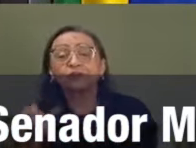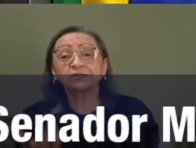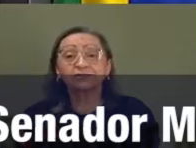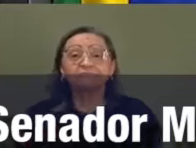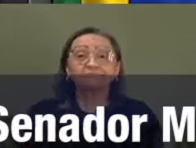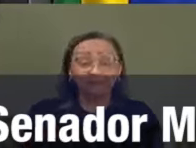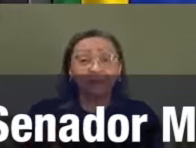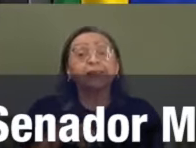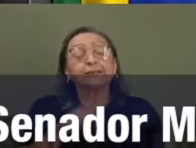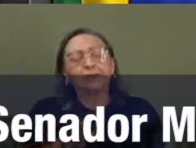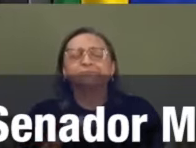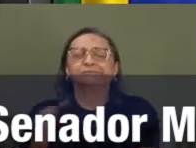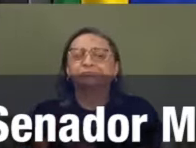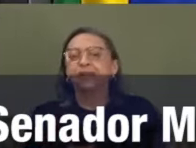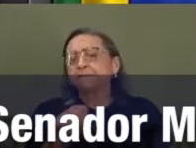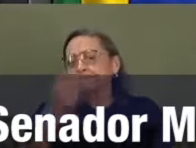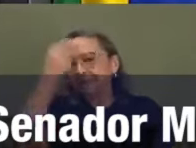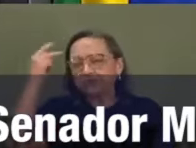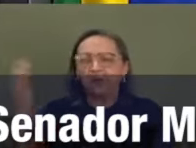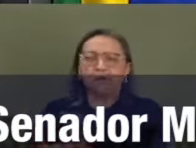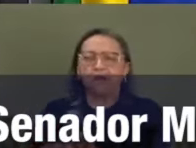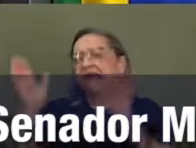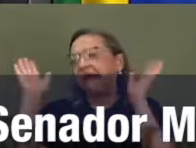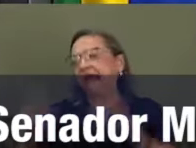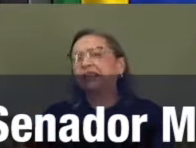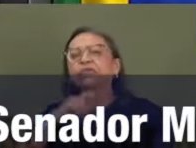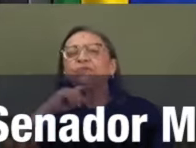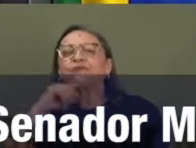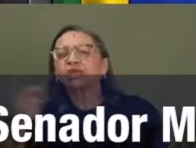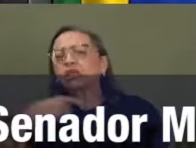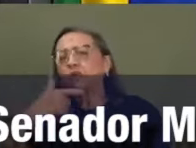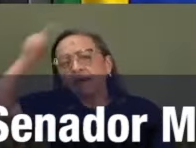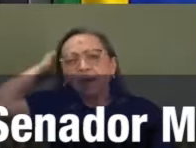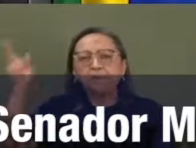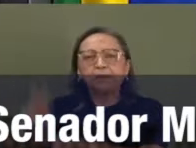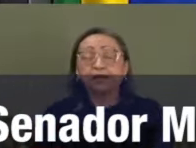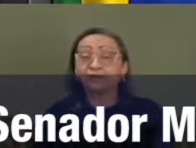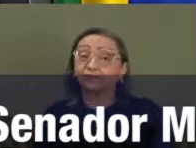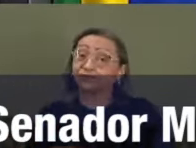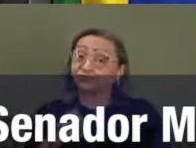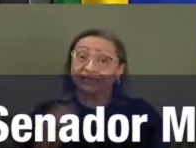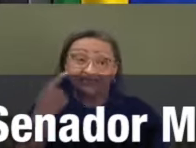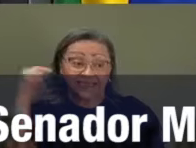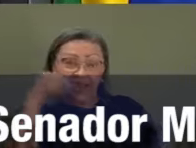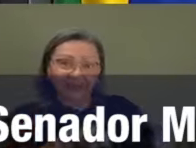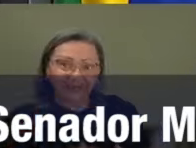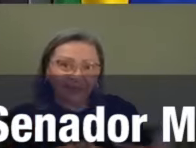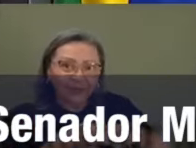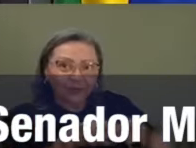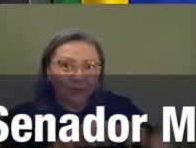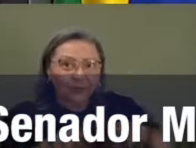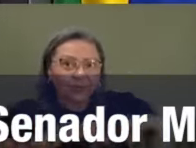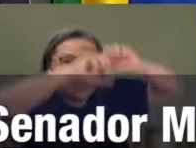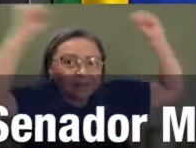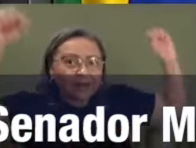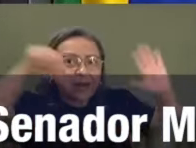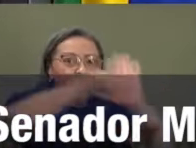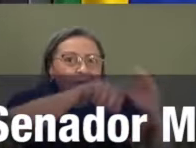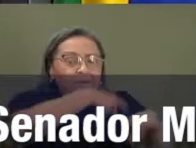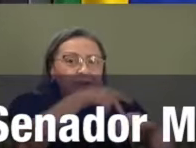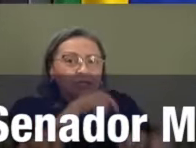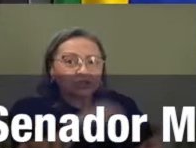tribunal criminal internacional. Condenou um presidente, um ditador como